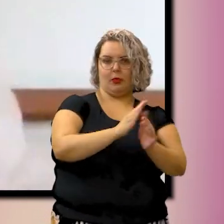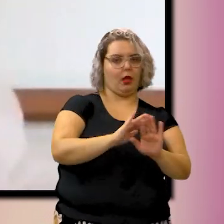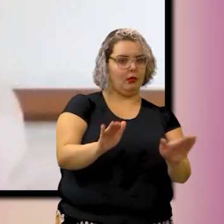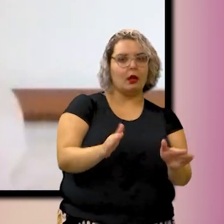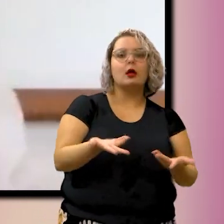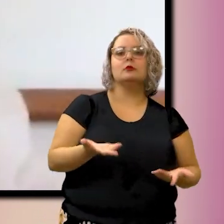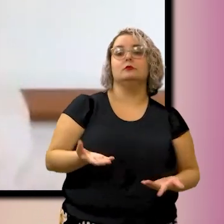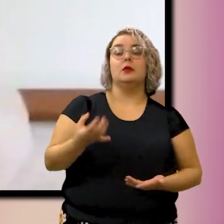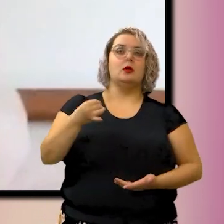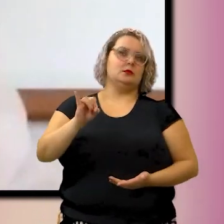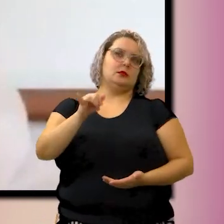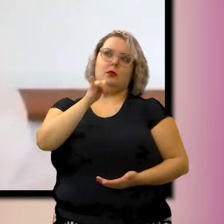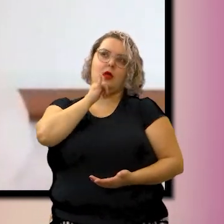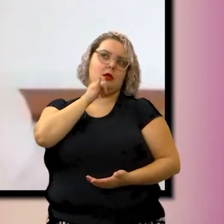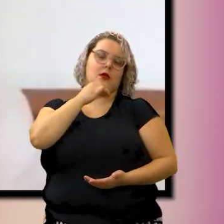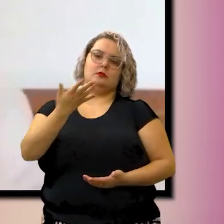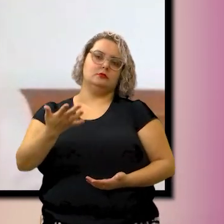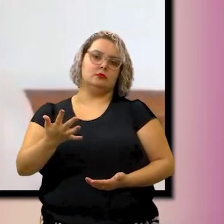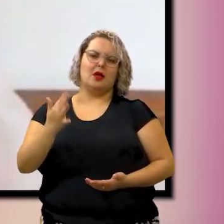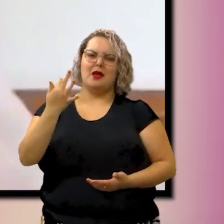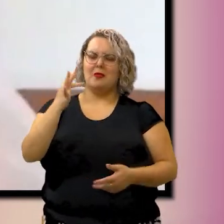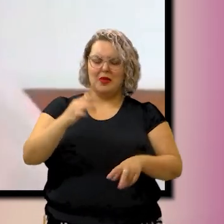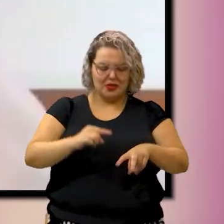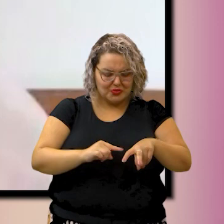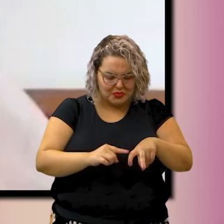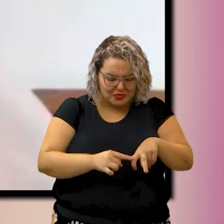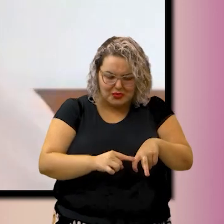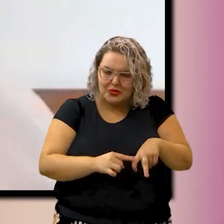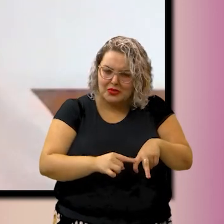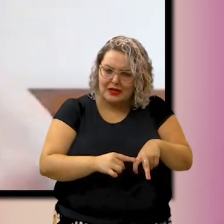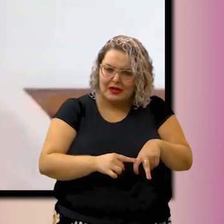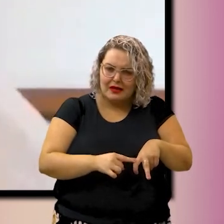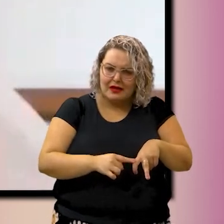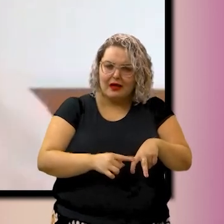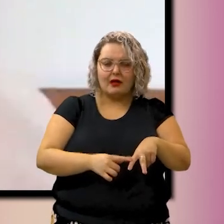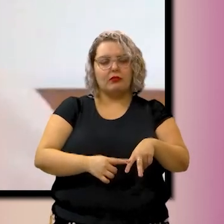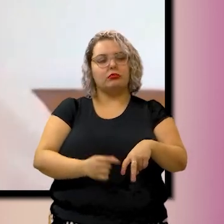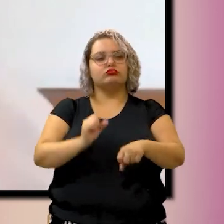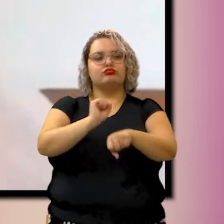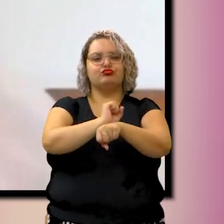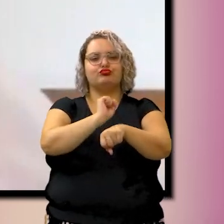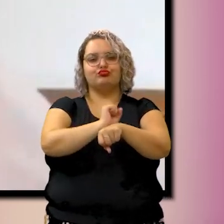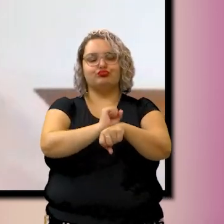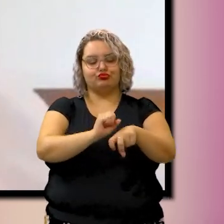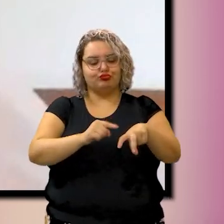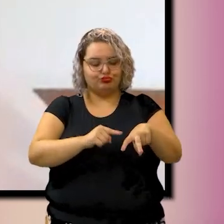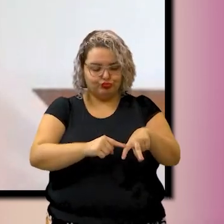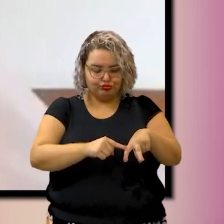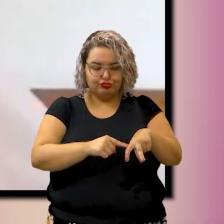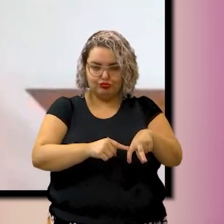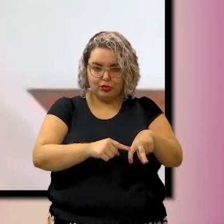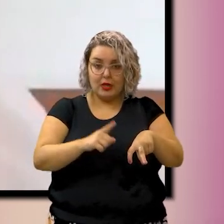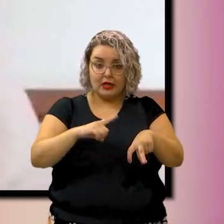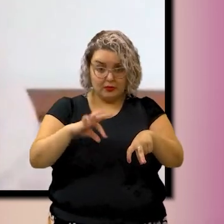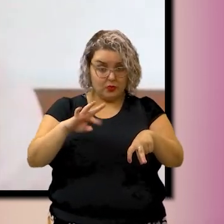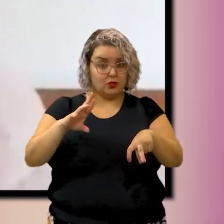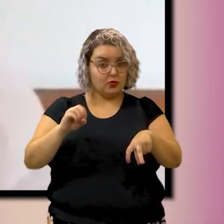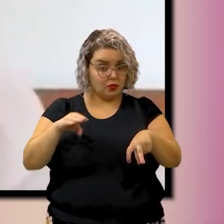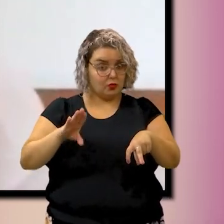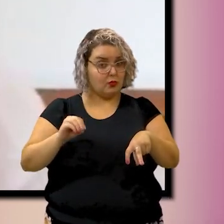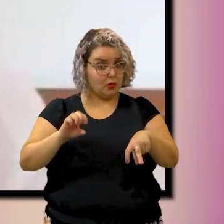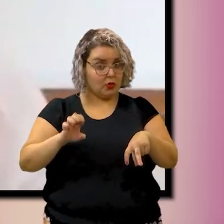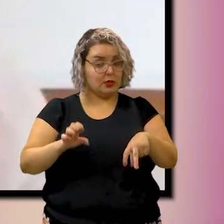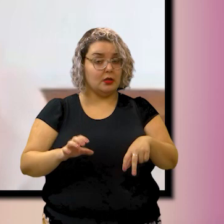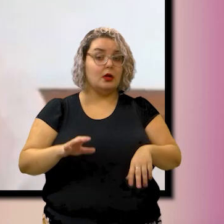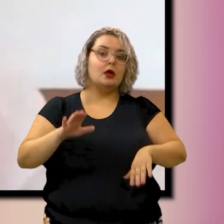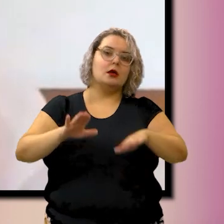não se repita. Então, se você machucou o joelho e ficou imóvel, com a perna imobilizada, por exemplo, e teve